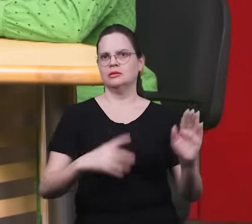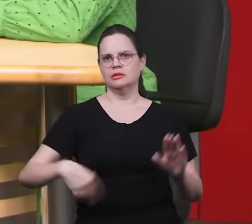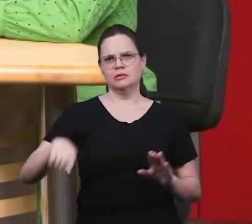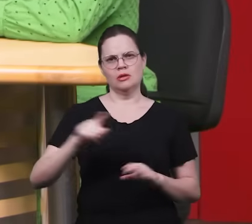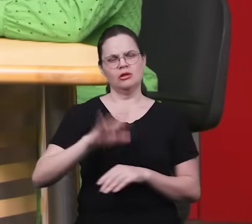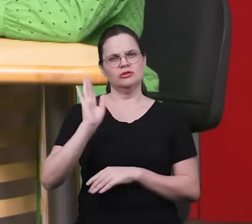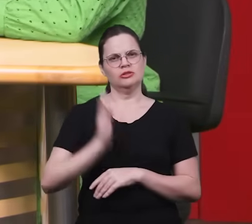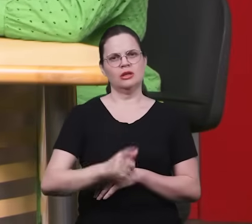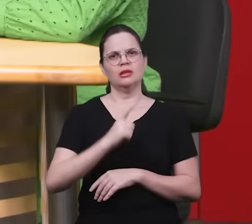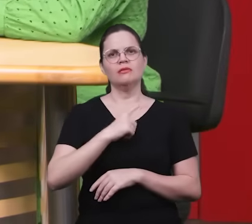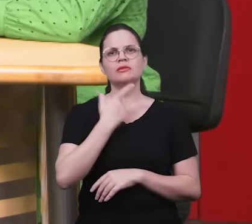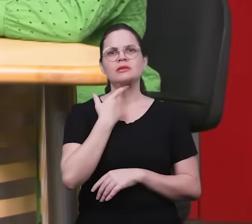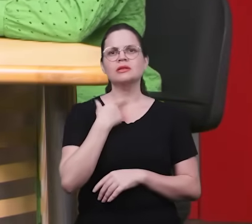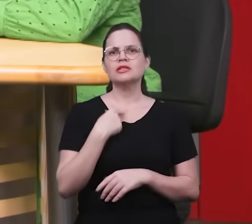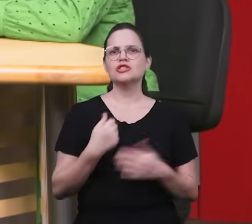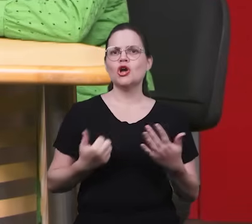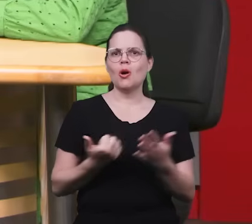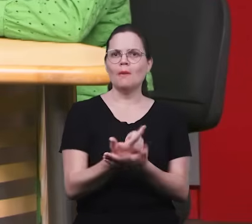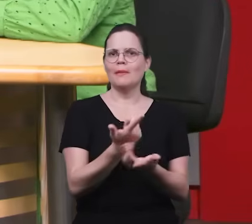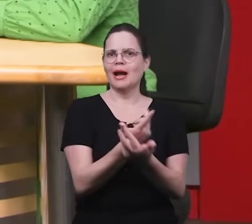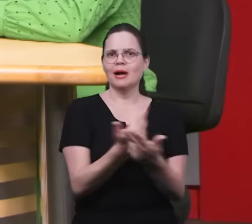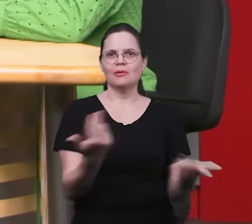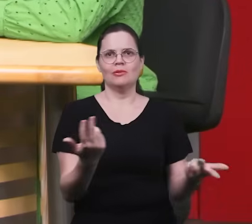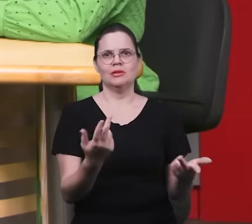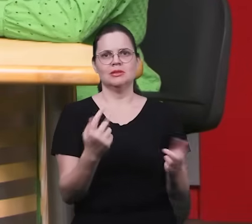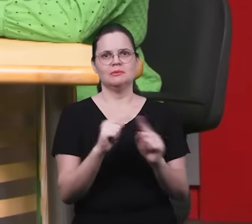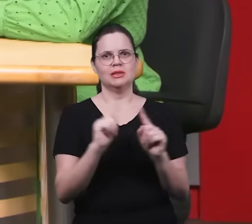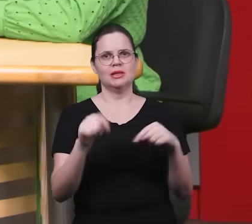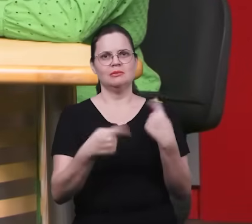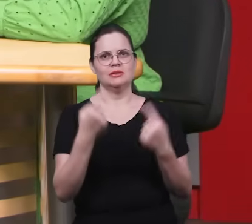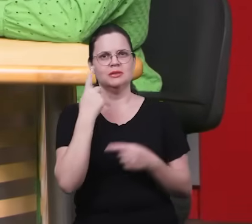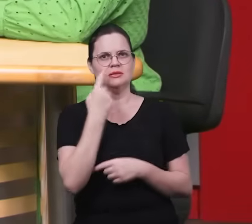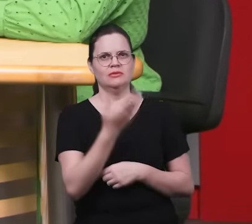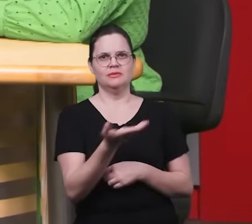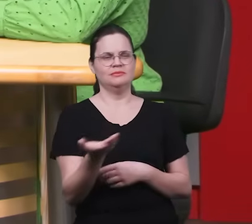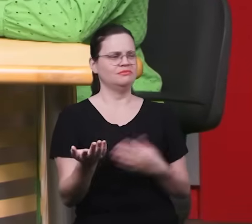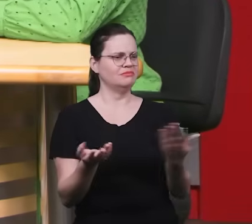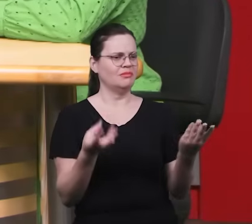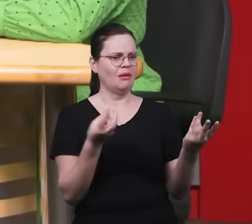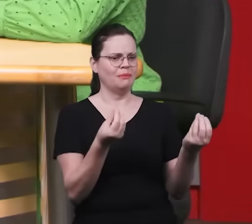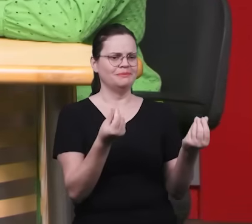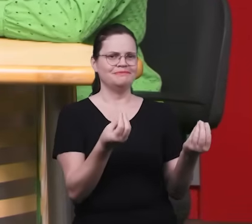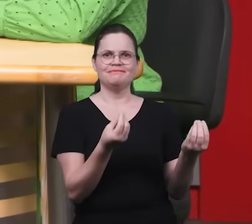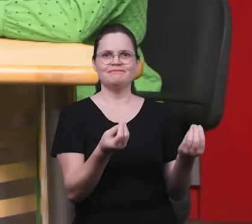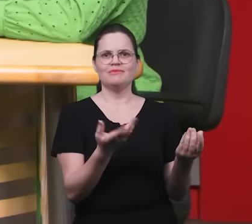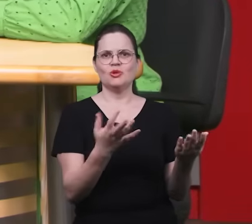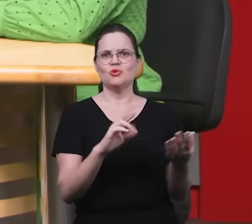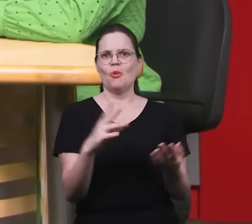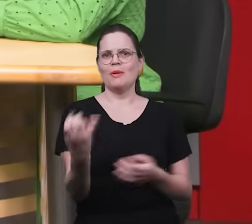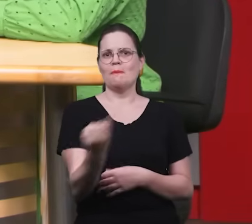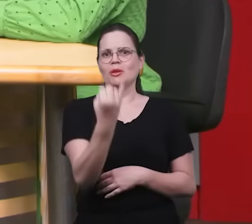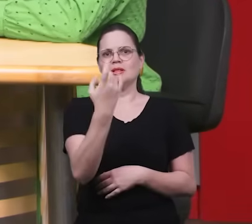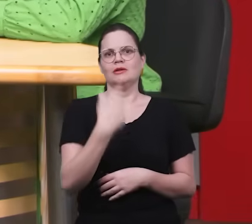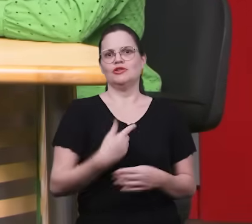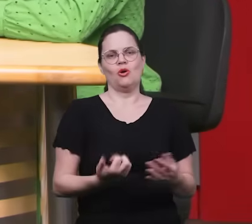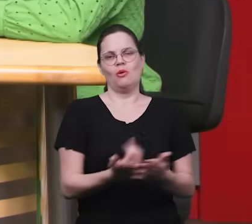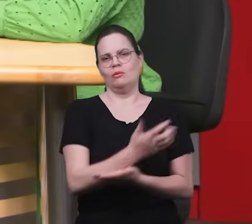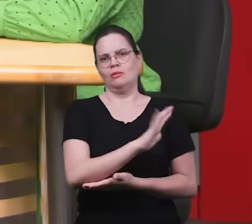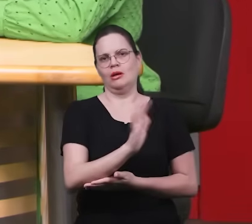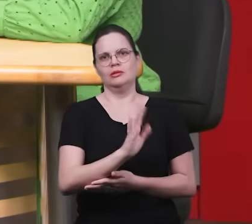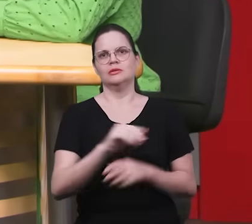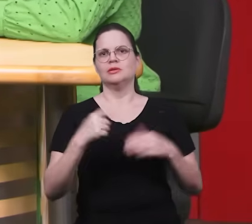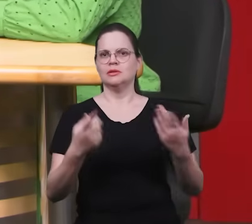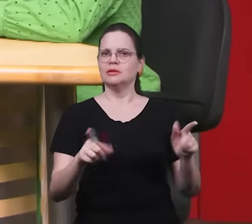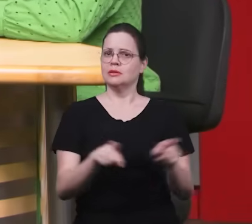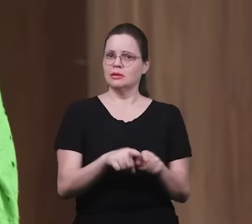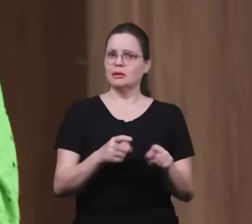nós já tivemos um desejo de comprar alguma coisa que depois você falou, meu Deus, mas nem é tão importante assim. Então,